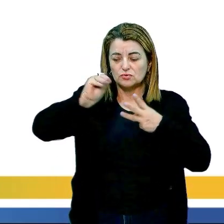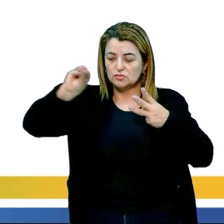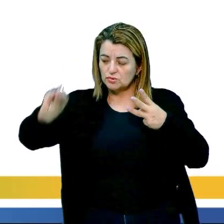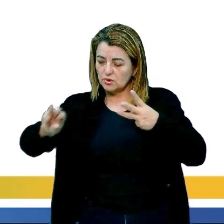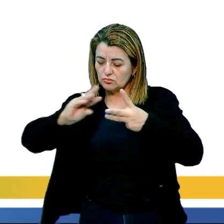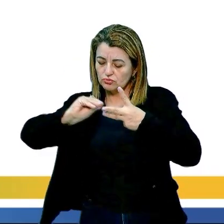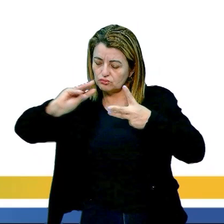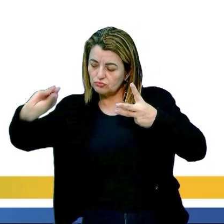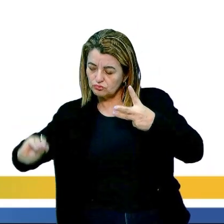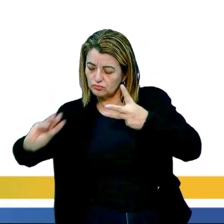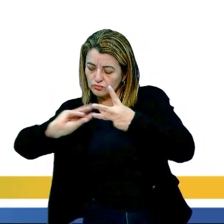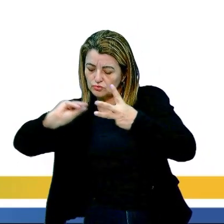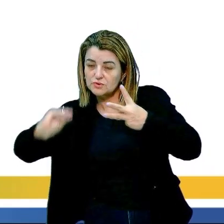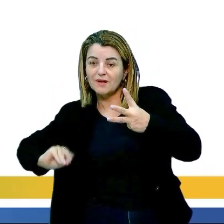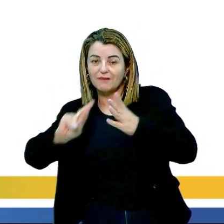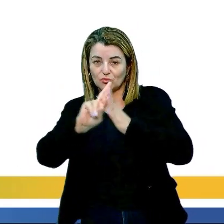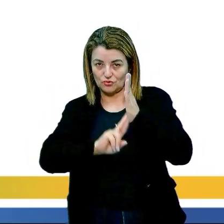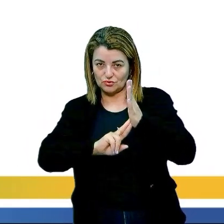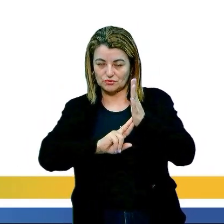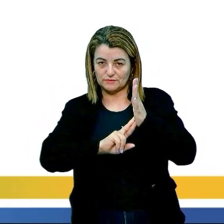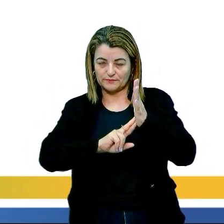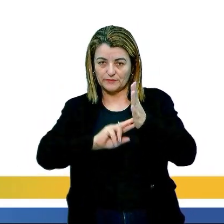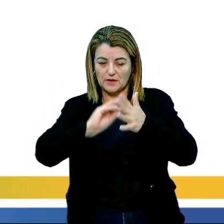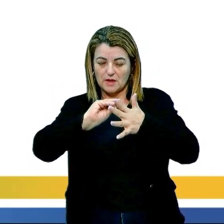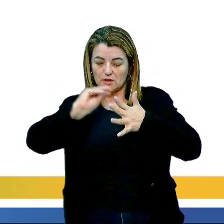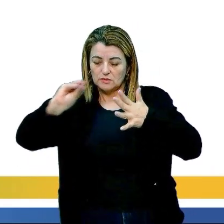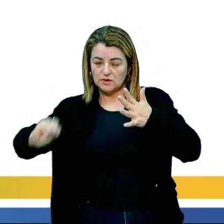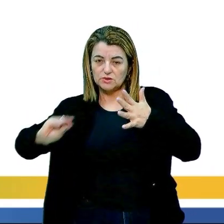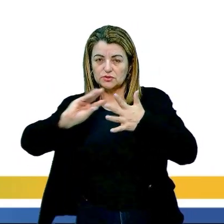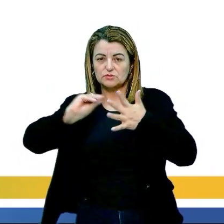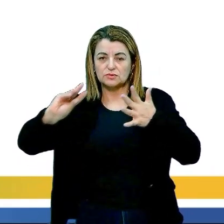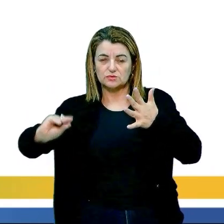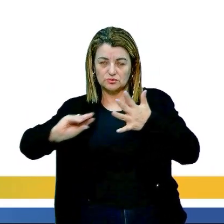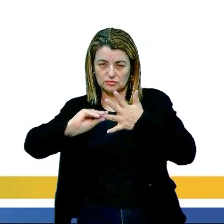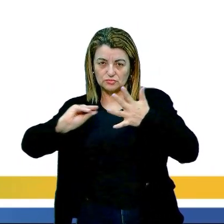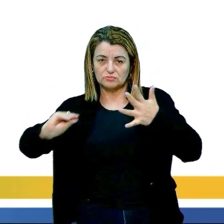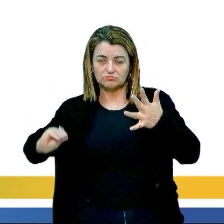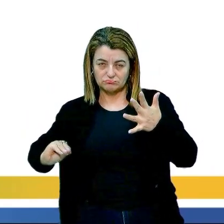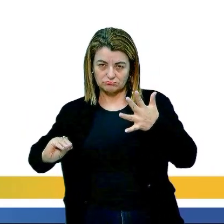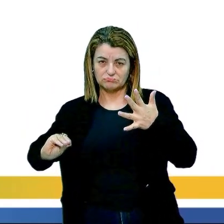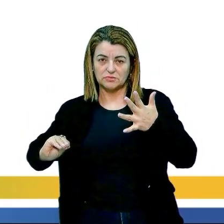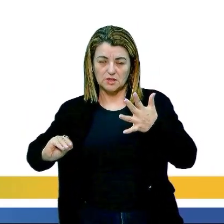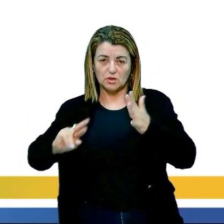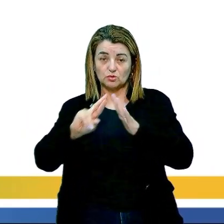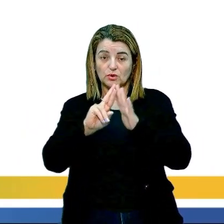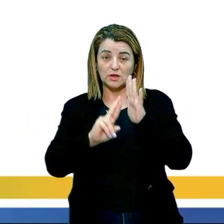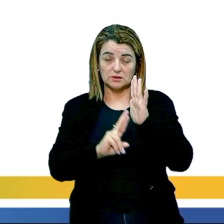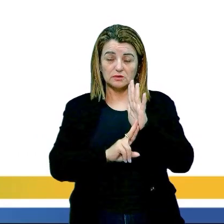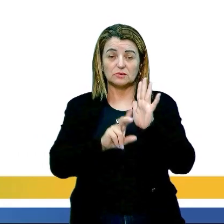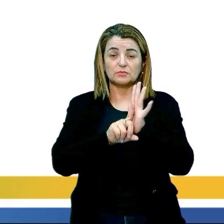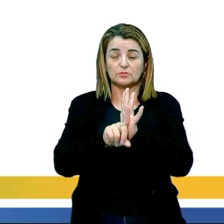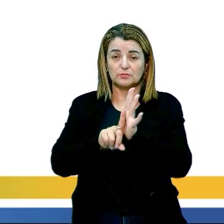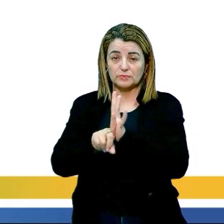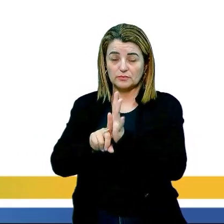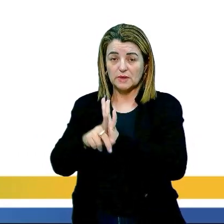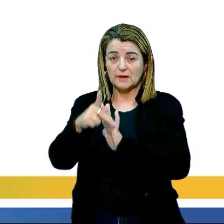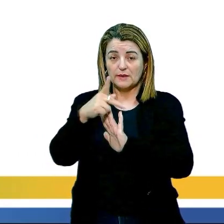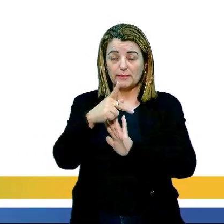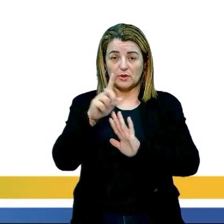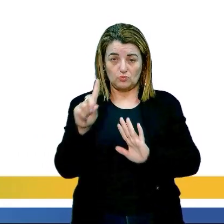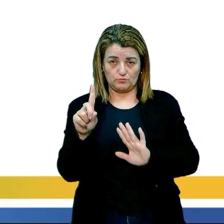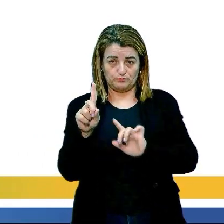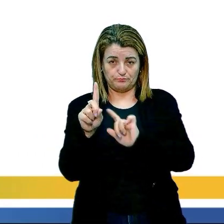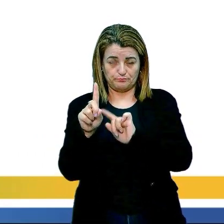relatórios desses 2 pesquisadores. Trechos aleatórios extraídos do relatório do pesquisador P1